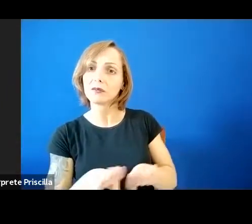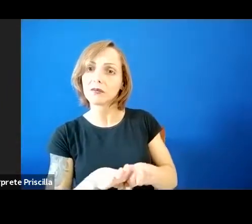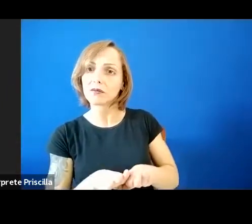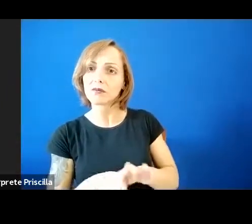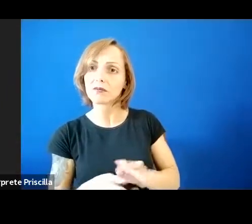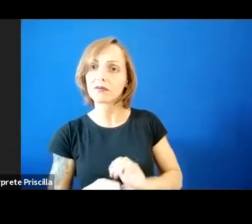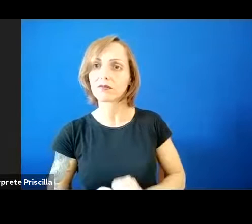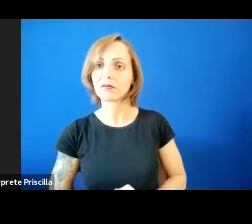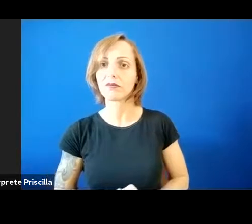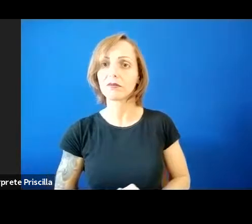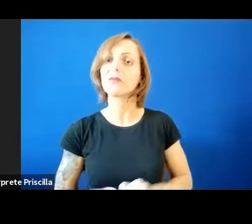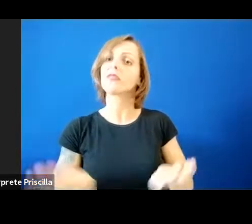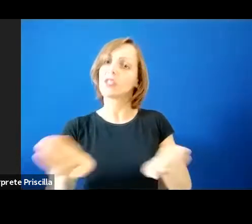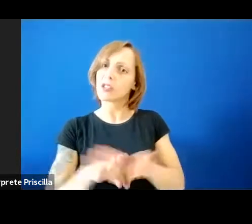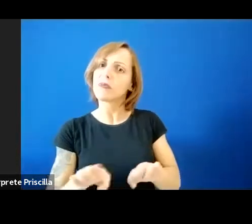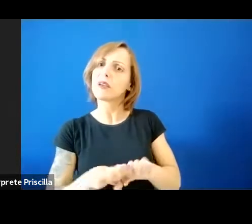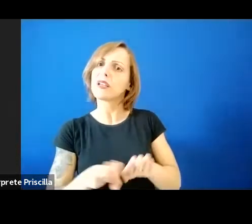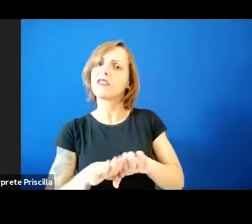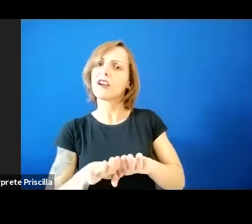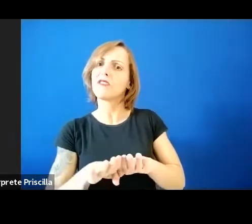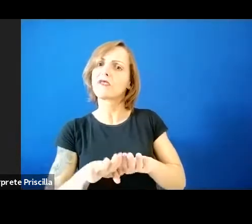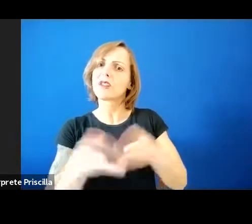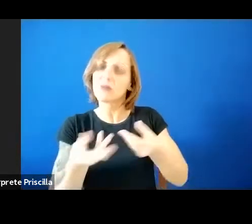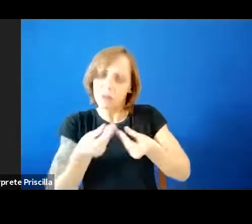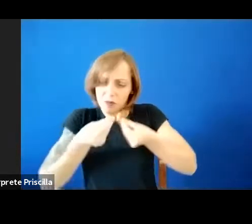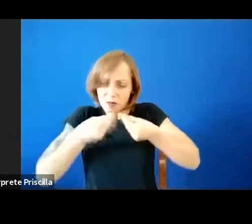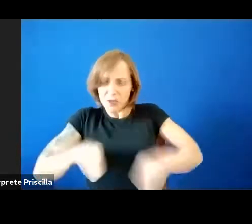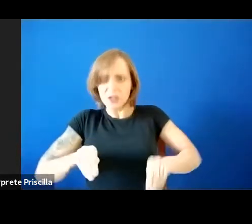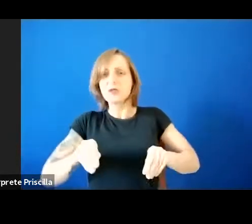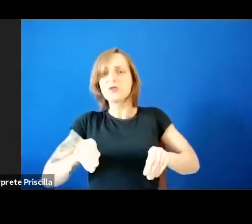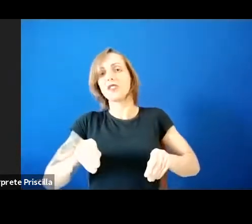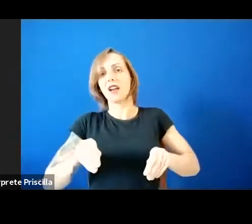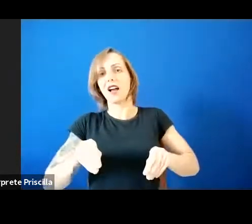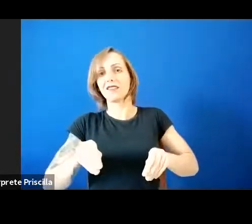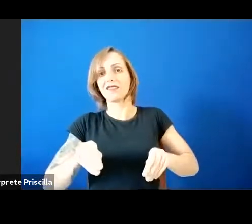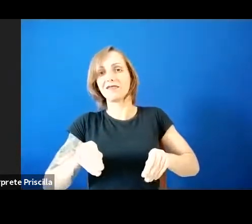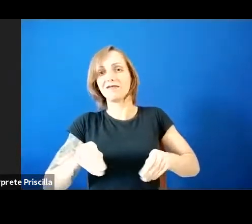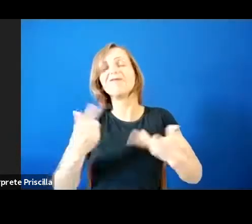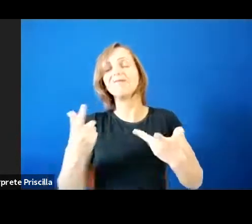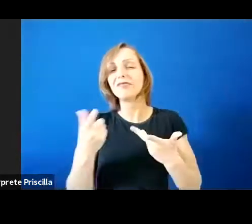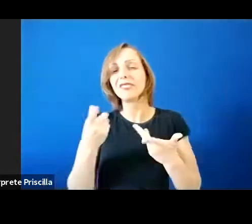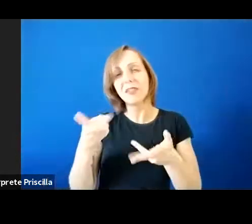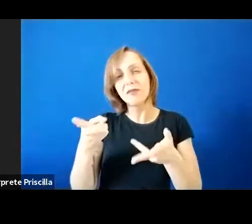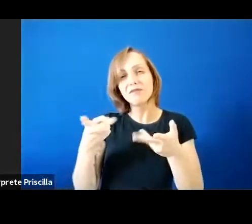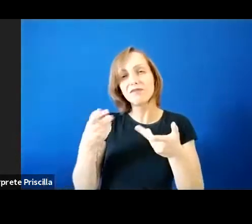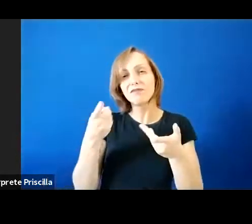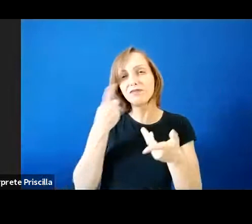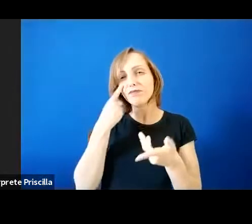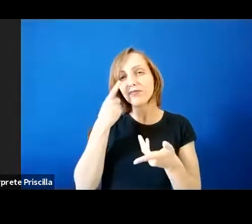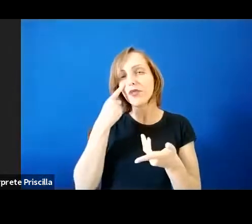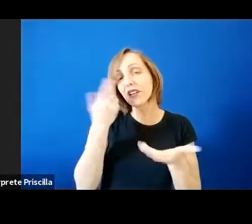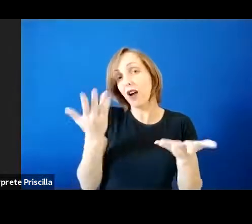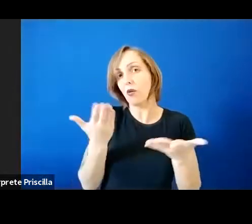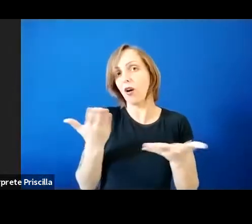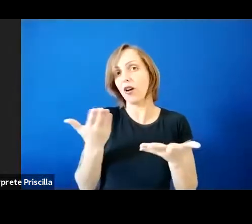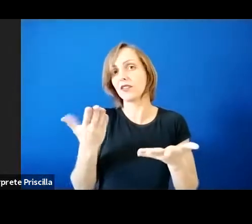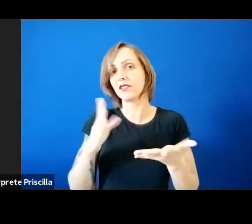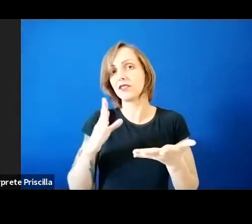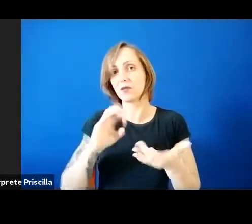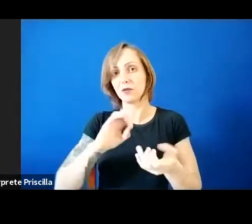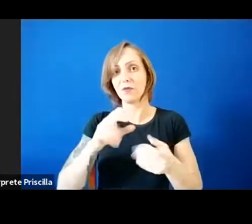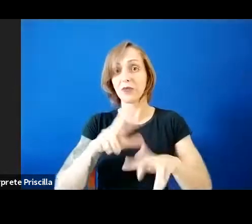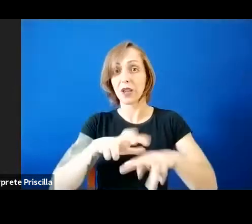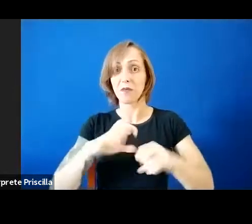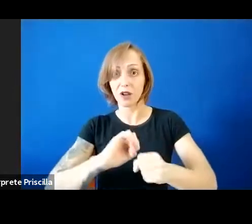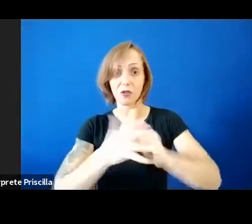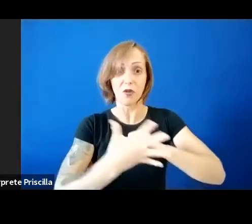sofrendo também com essas ações, infelizmente, né? Milhões de mortes pelo Covid que vem acontecendo, isso são